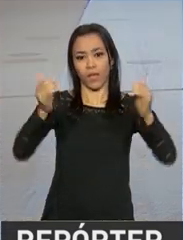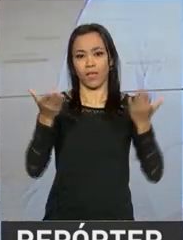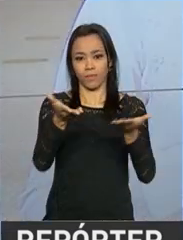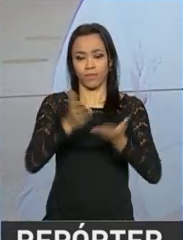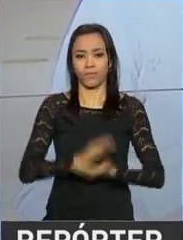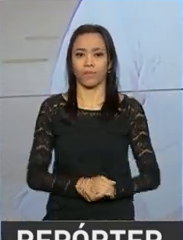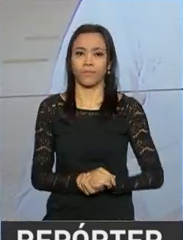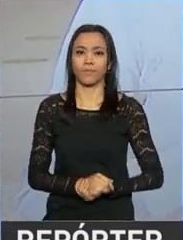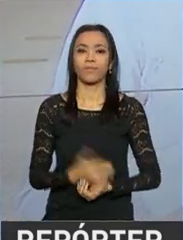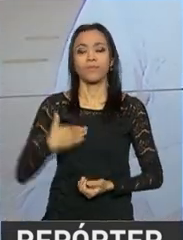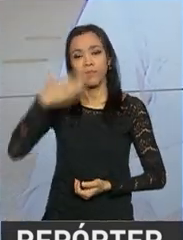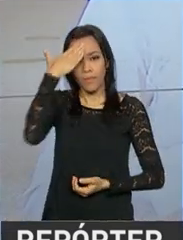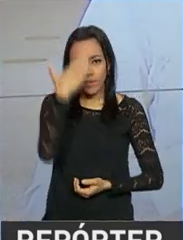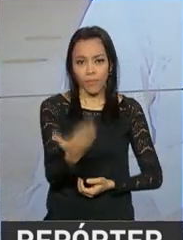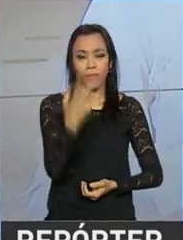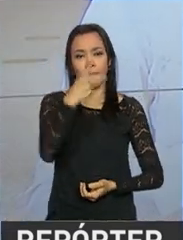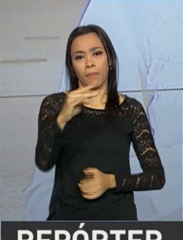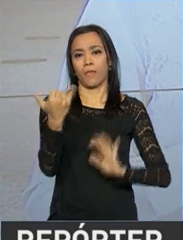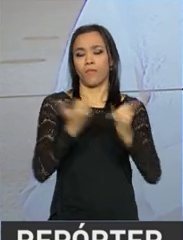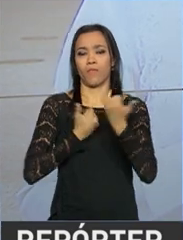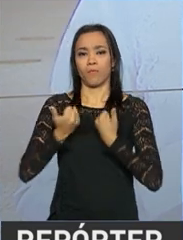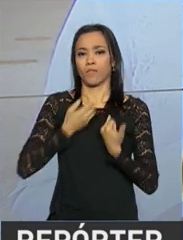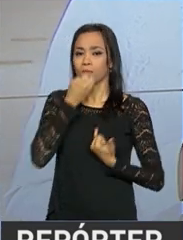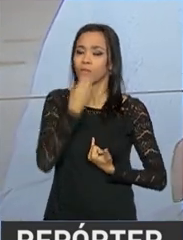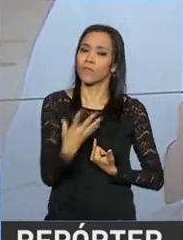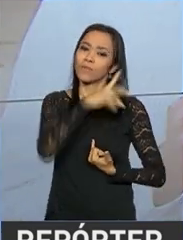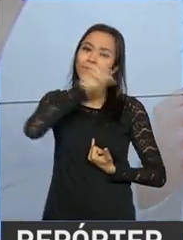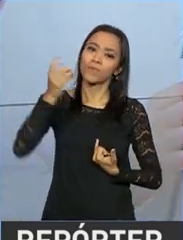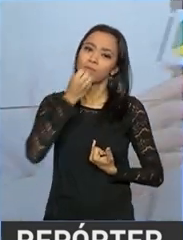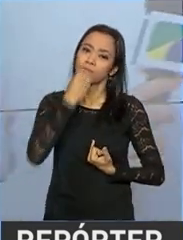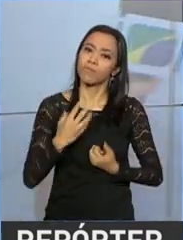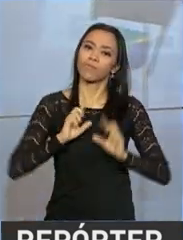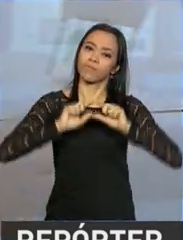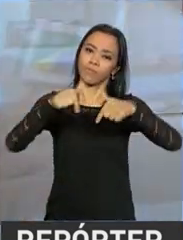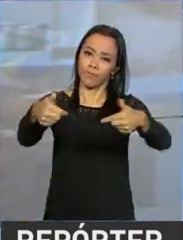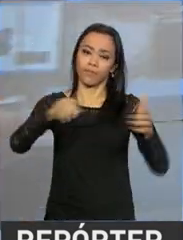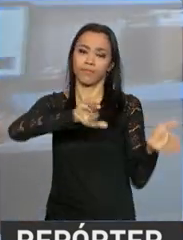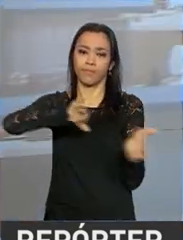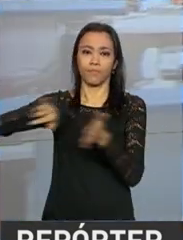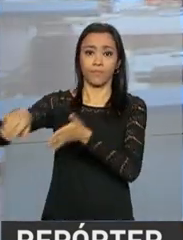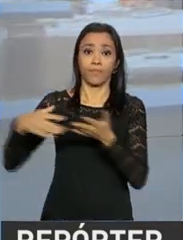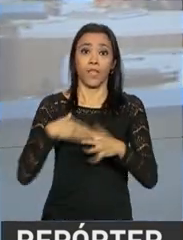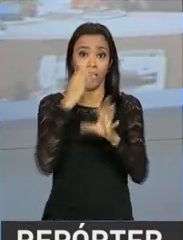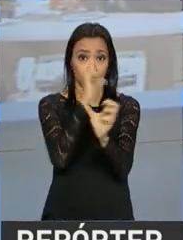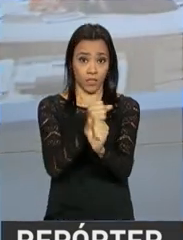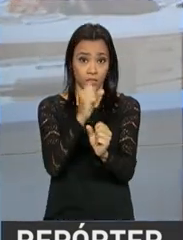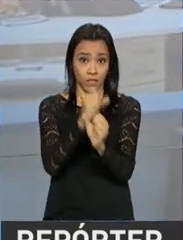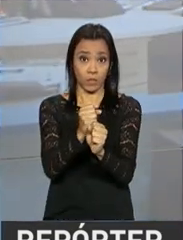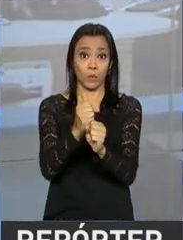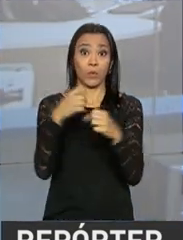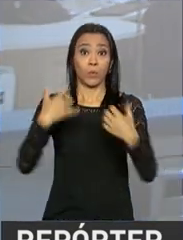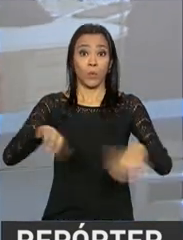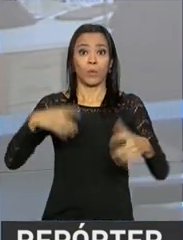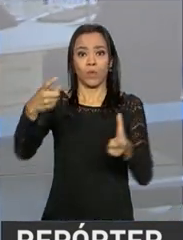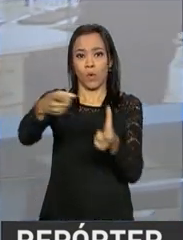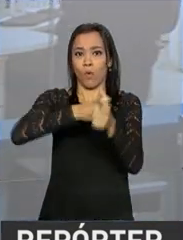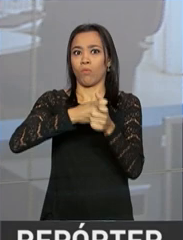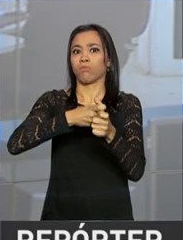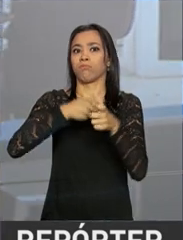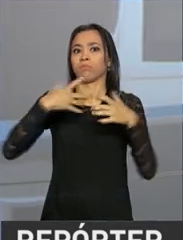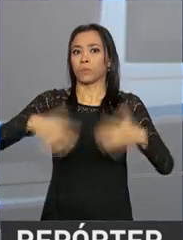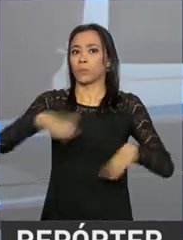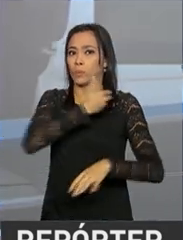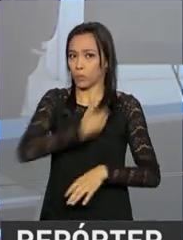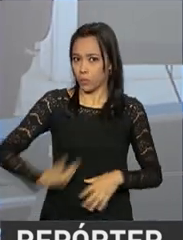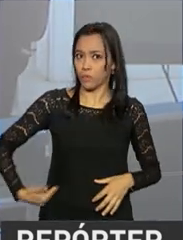Luiz. Obrigado, Thaisa, pelas informações. Bom dia para você e bom trabalho. As contas do governo tiveram déficit no mês de agosto.